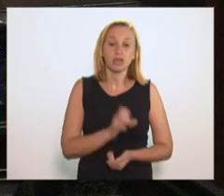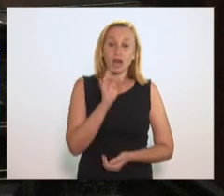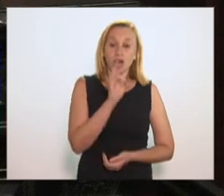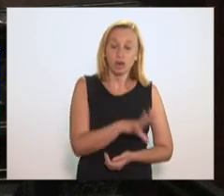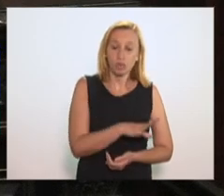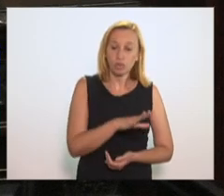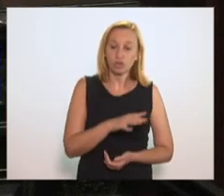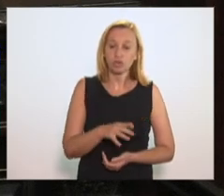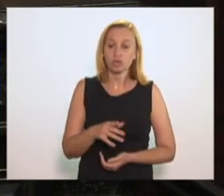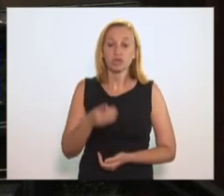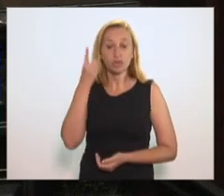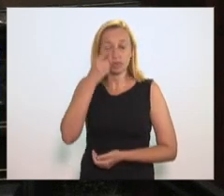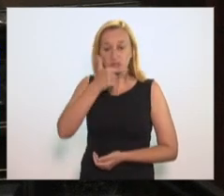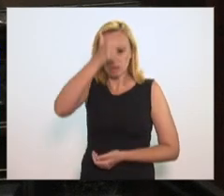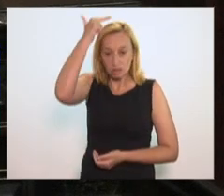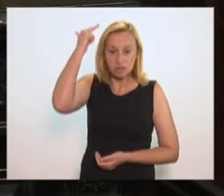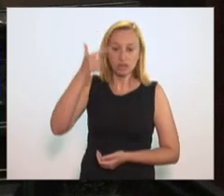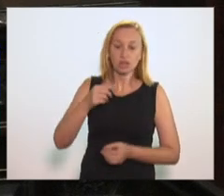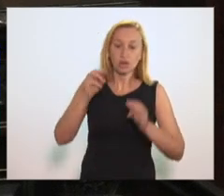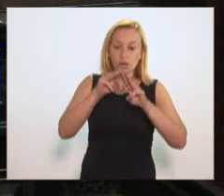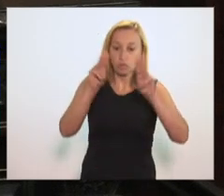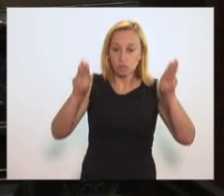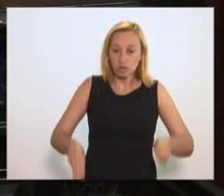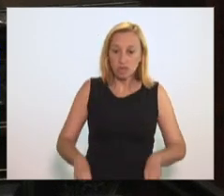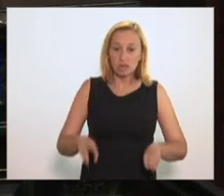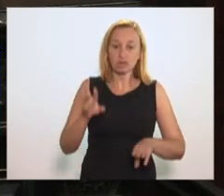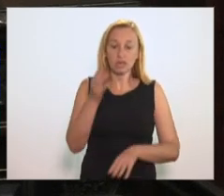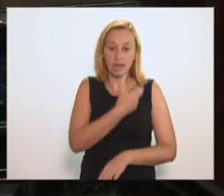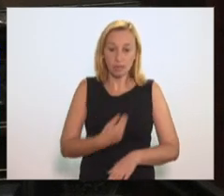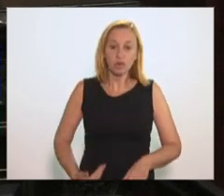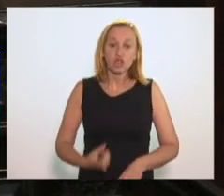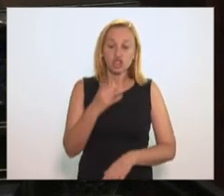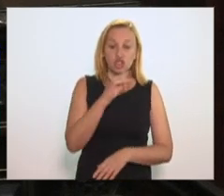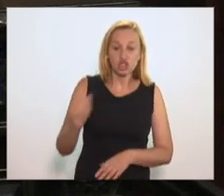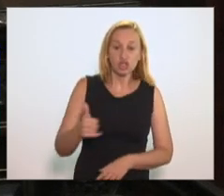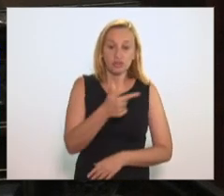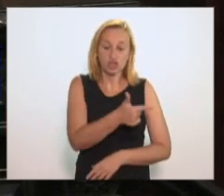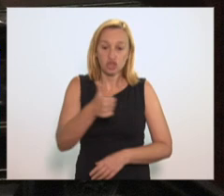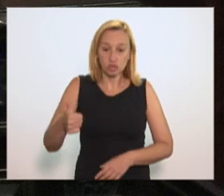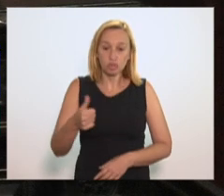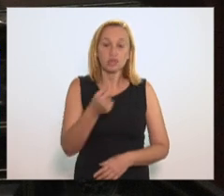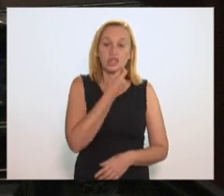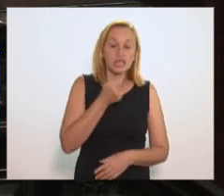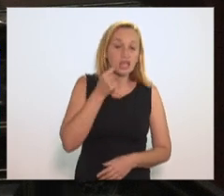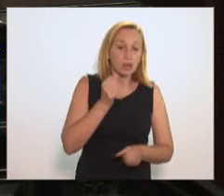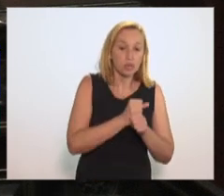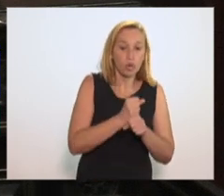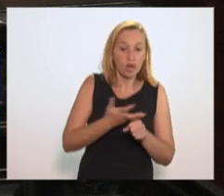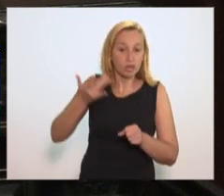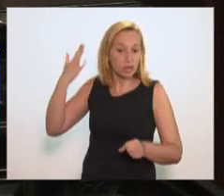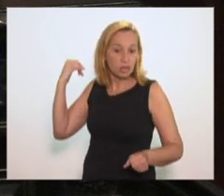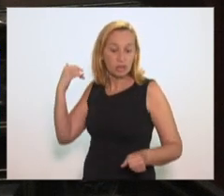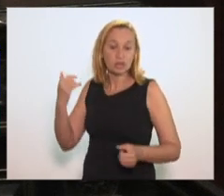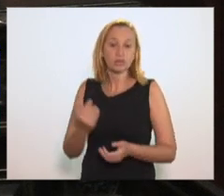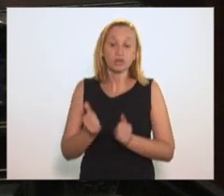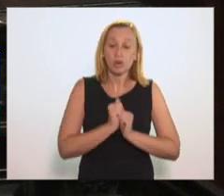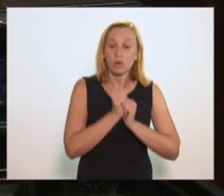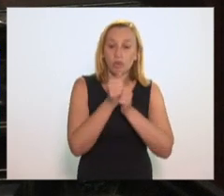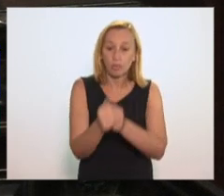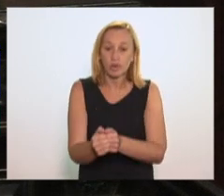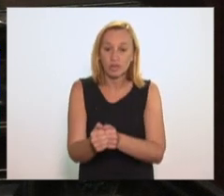vez deputado Luiz Paulo que estive no Museu da República foi no dia 21 de setembro do ano passado quando acompanhei